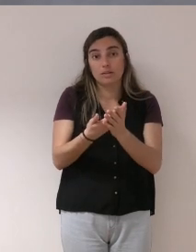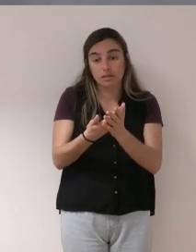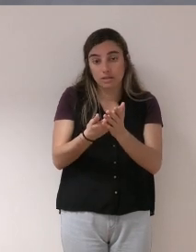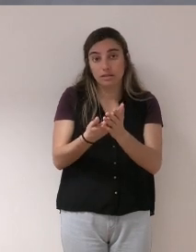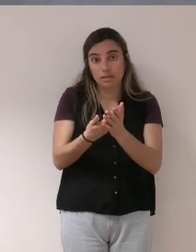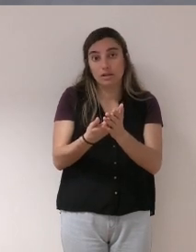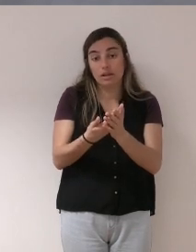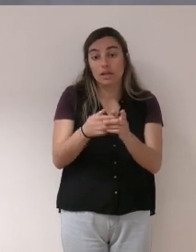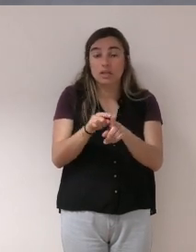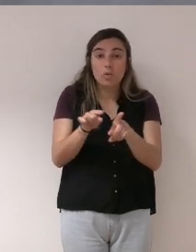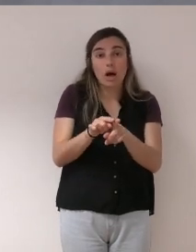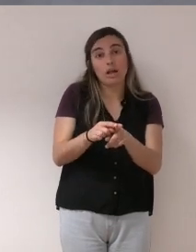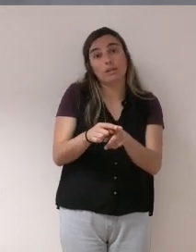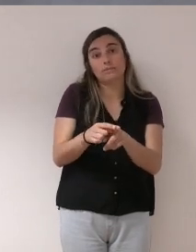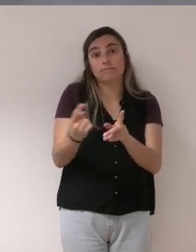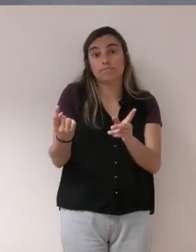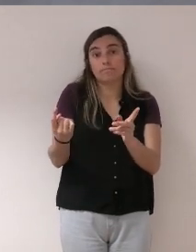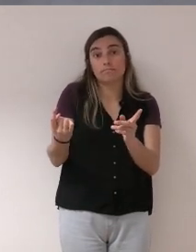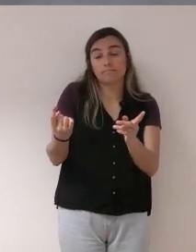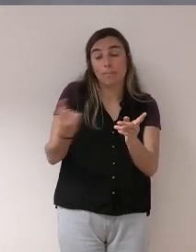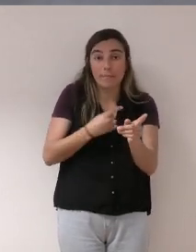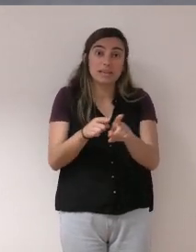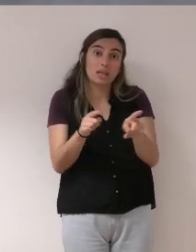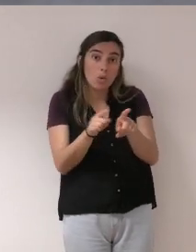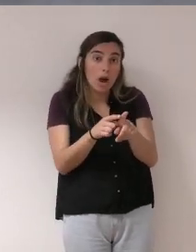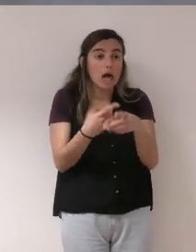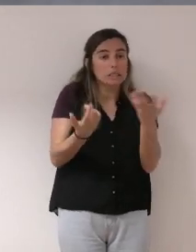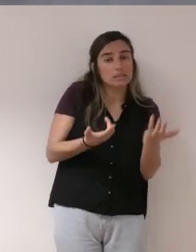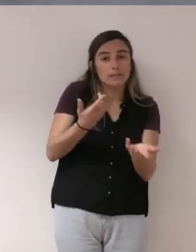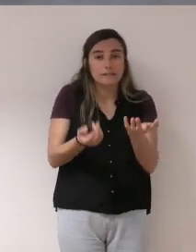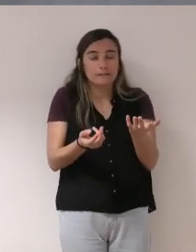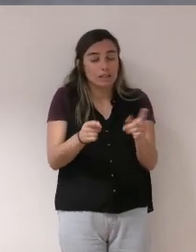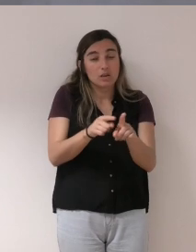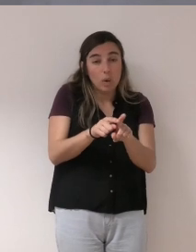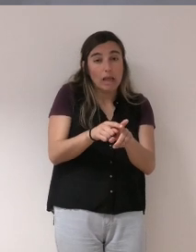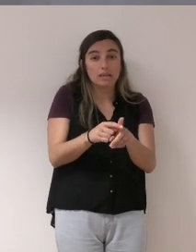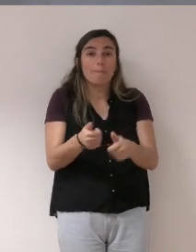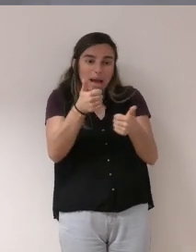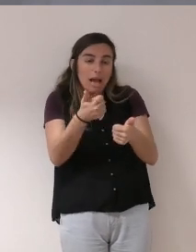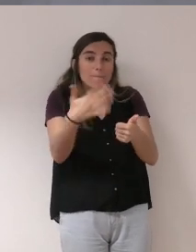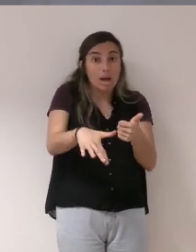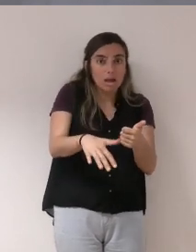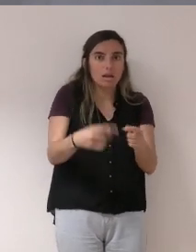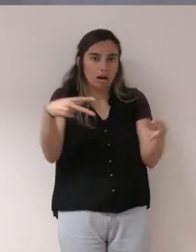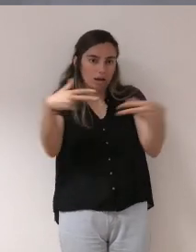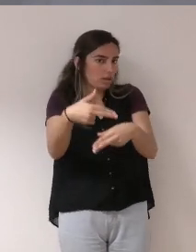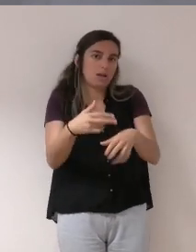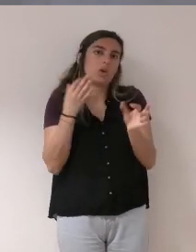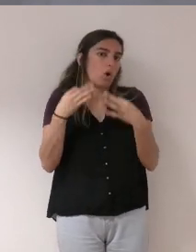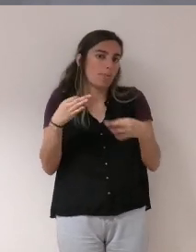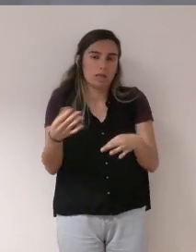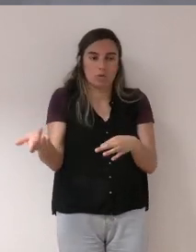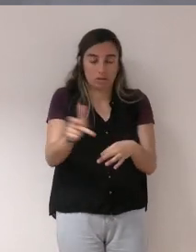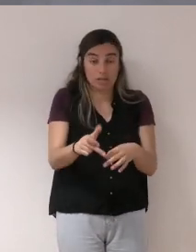vai eventualmente ser colocado à prova. E desse ponto de vista, o privilégio é simultaneamente o movimento de estar no